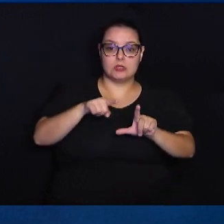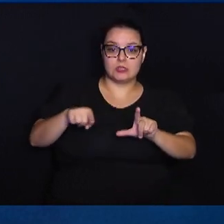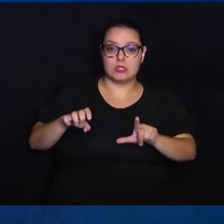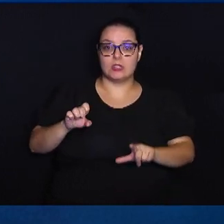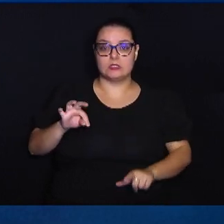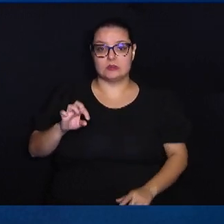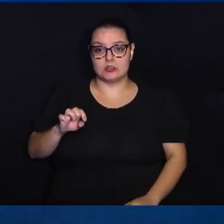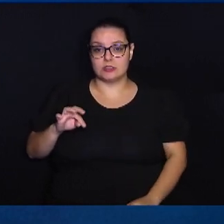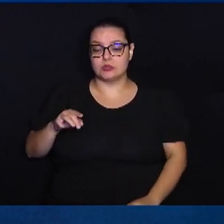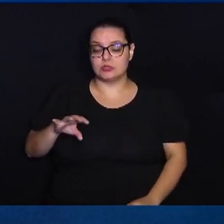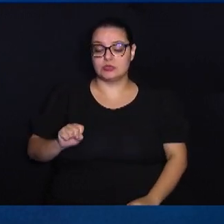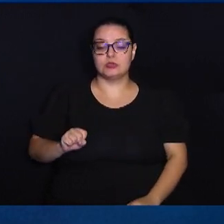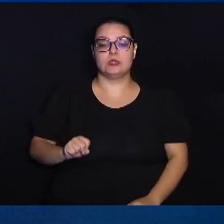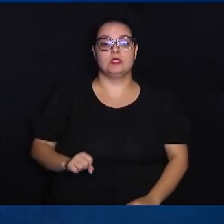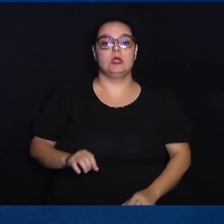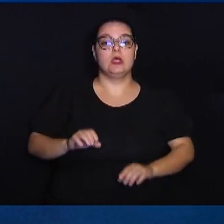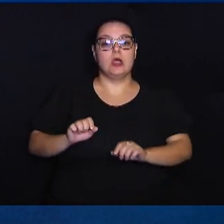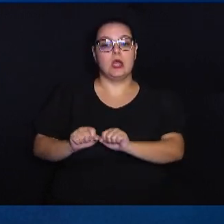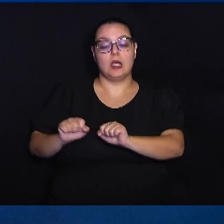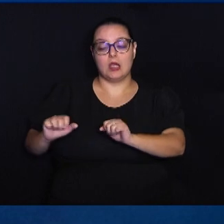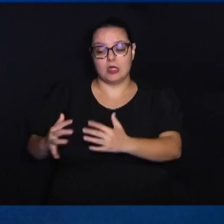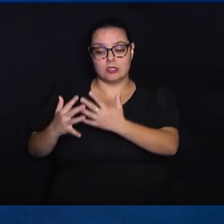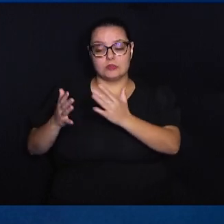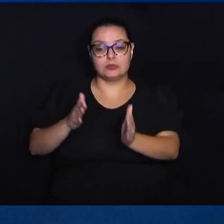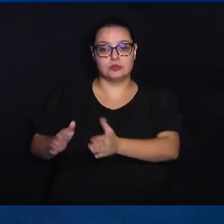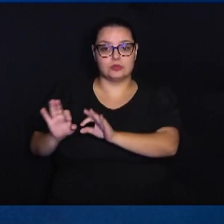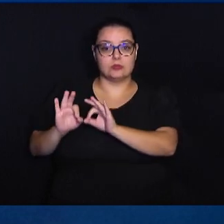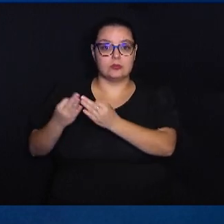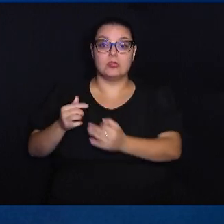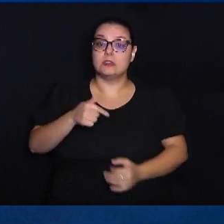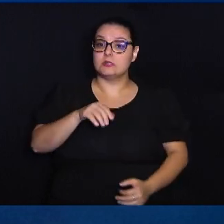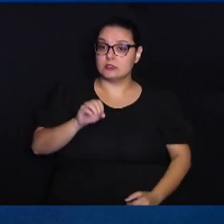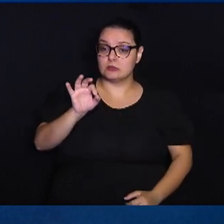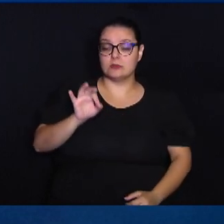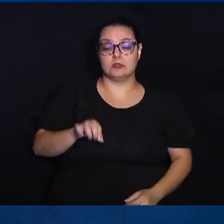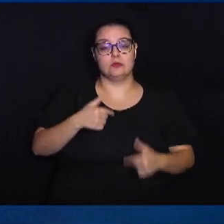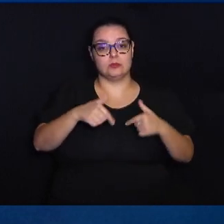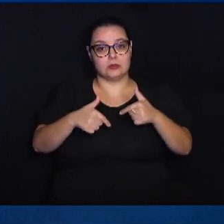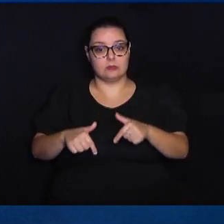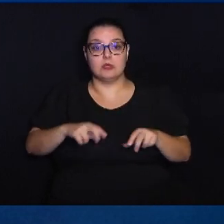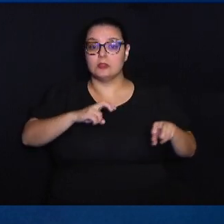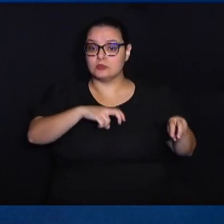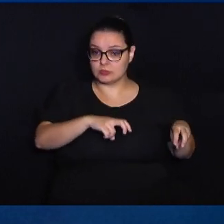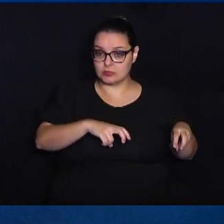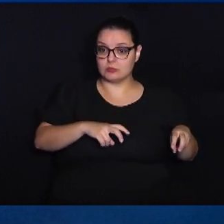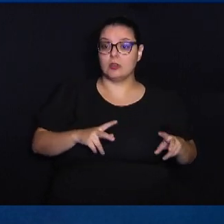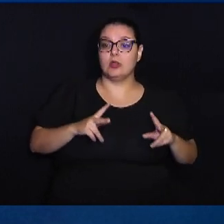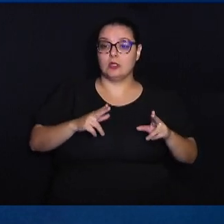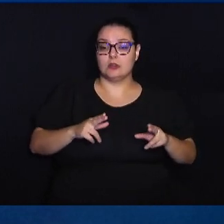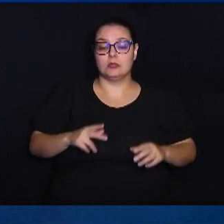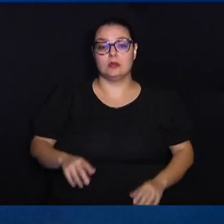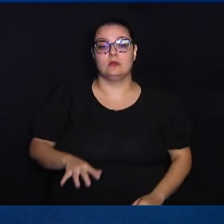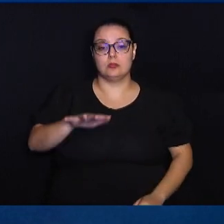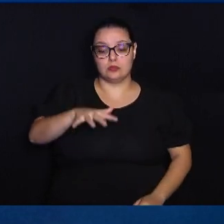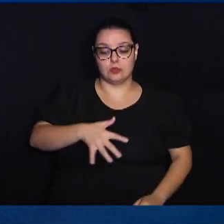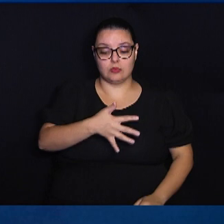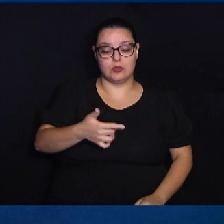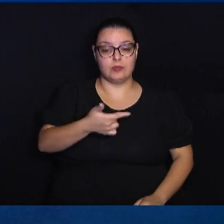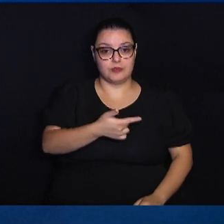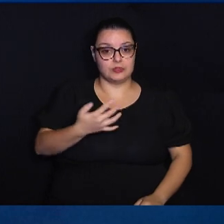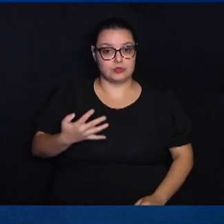hip-hop, onde eles podem fazer os eventos e dar mais visibilidade, valorizando os cantores locais,